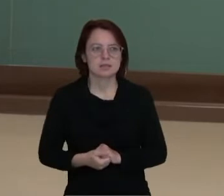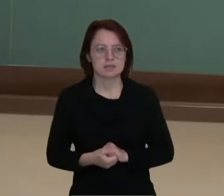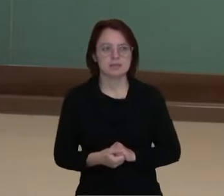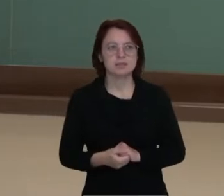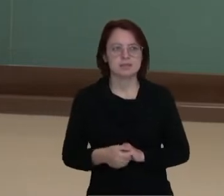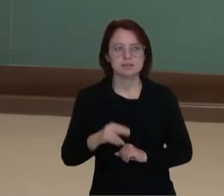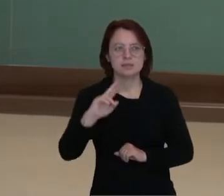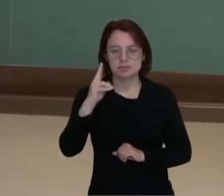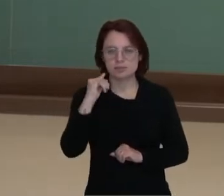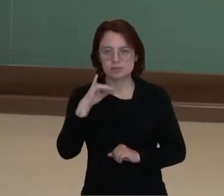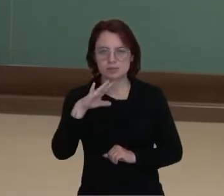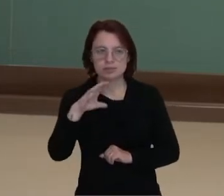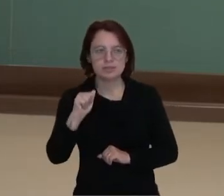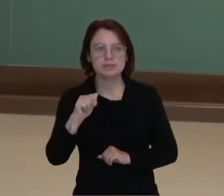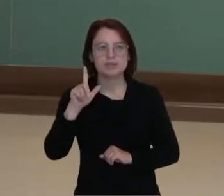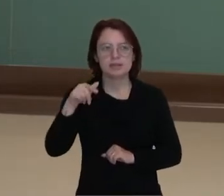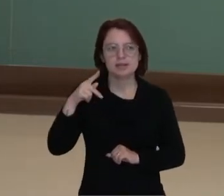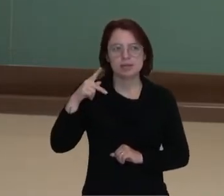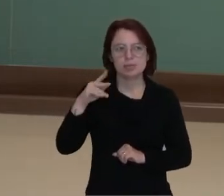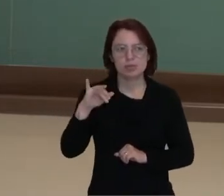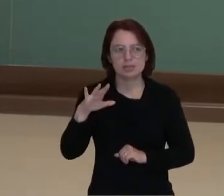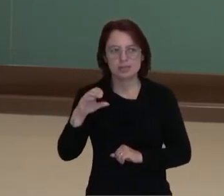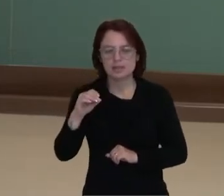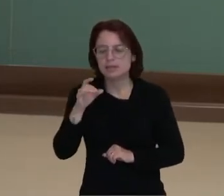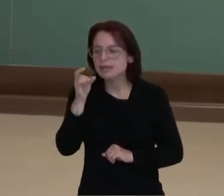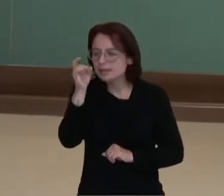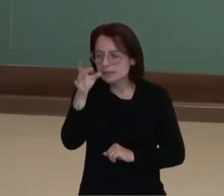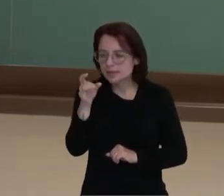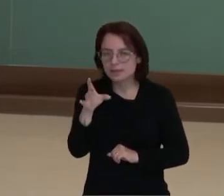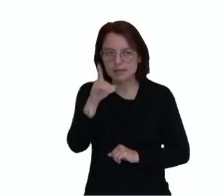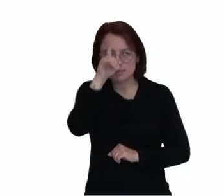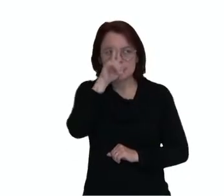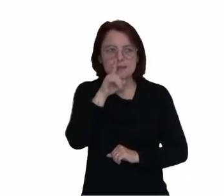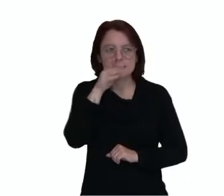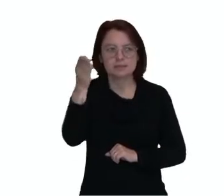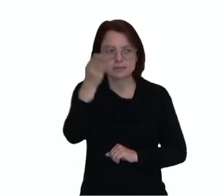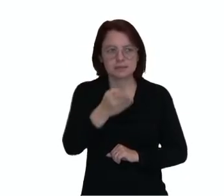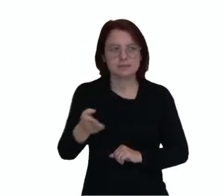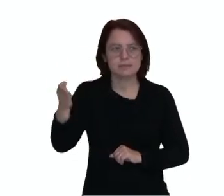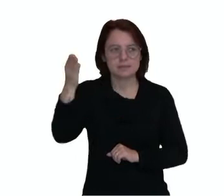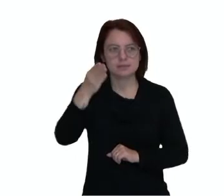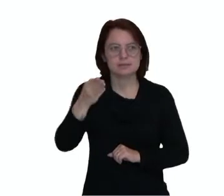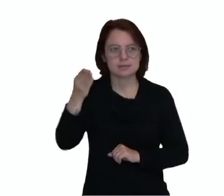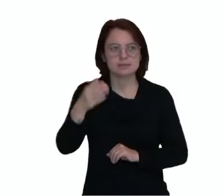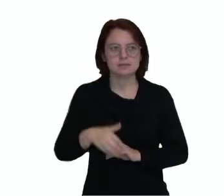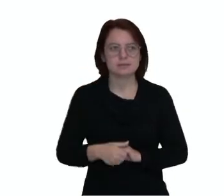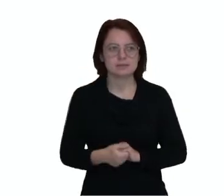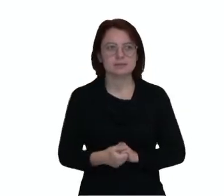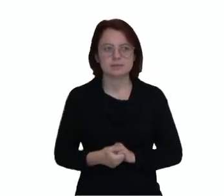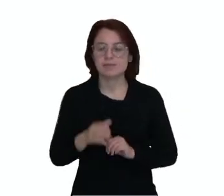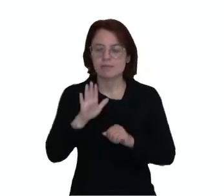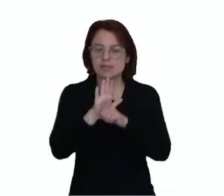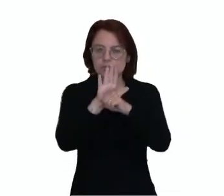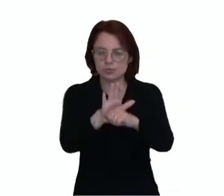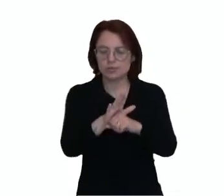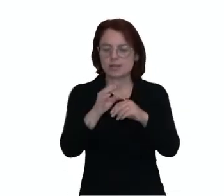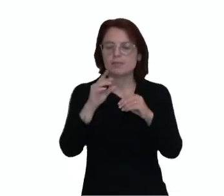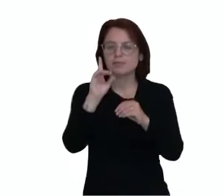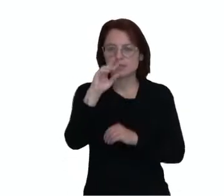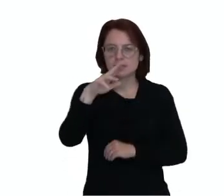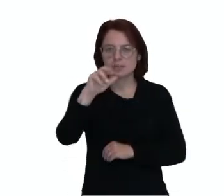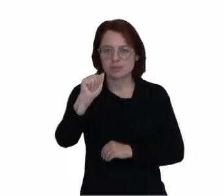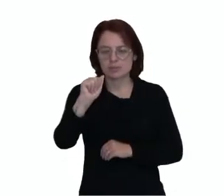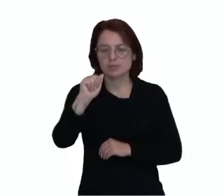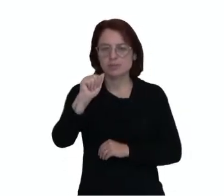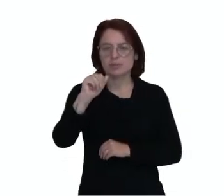a histona, né? A proteína, essas amarelinhas que aparecem aqui. É ela que vai ajudar, né? O DNA,